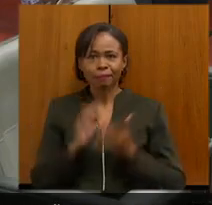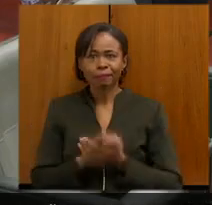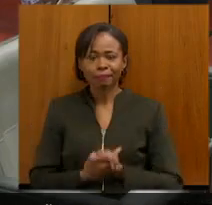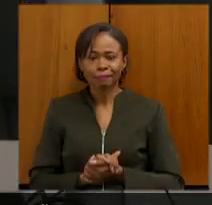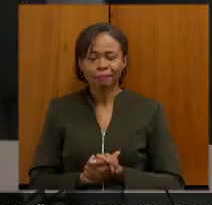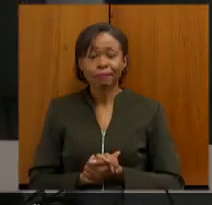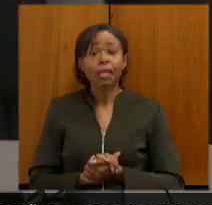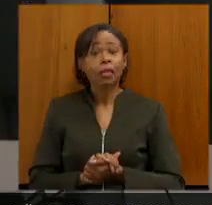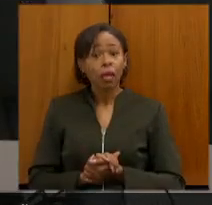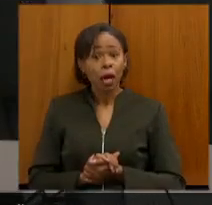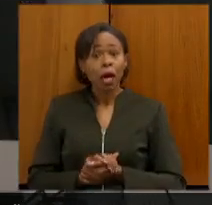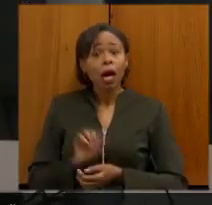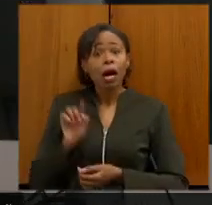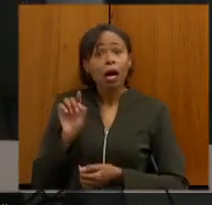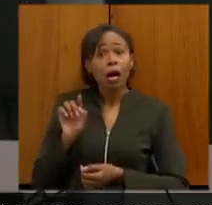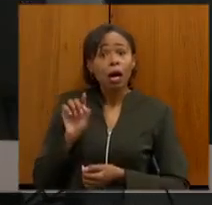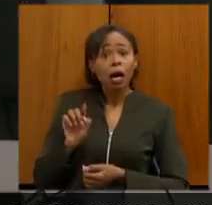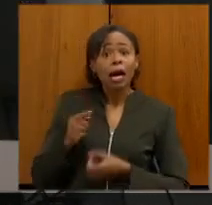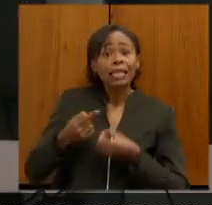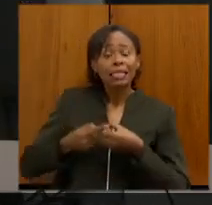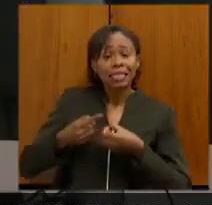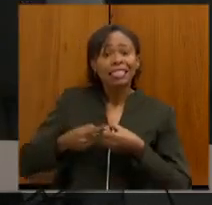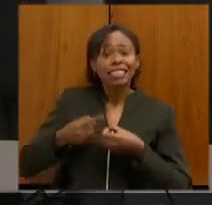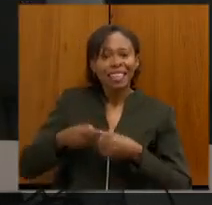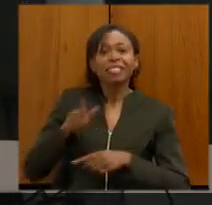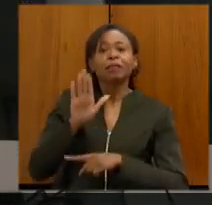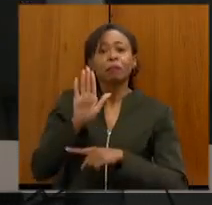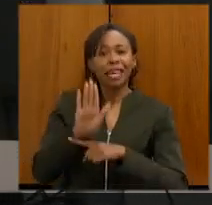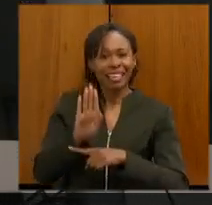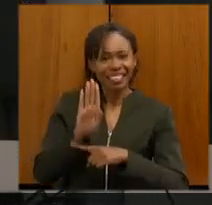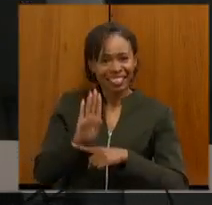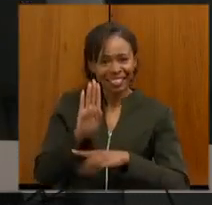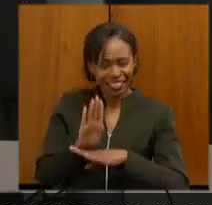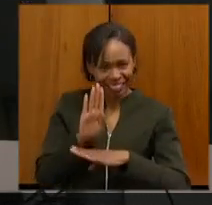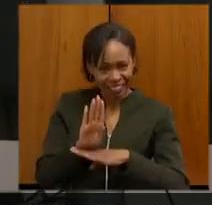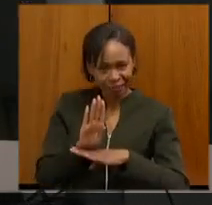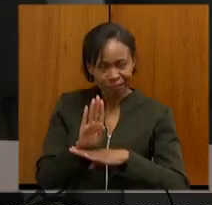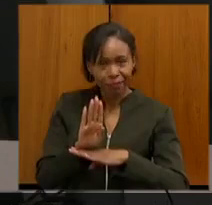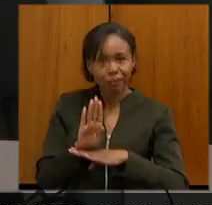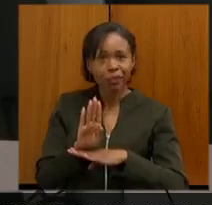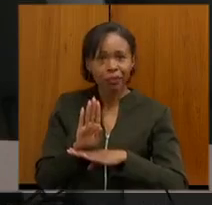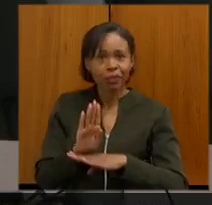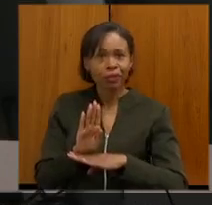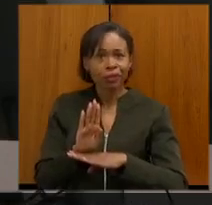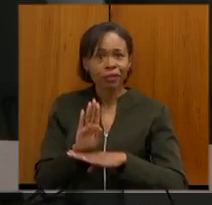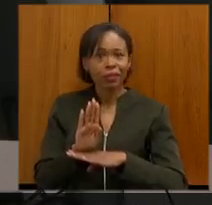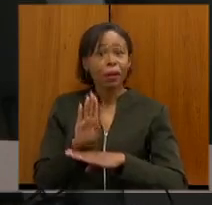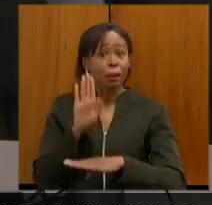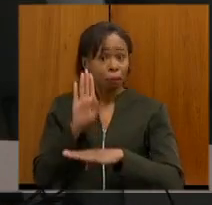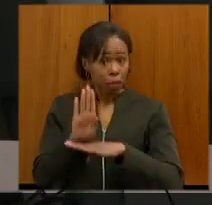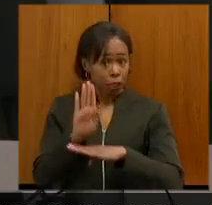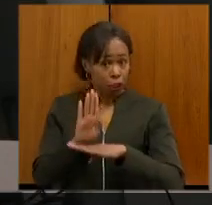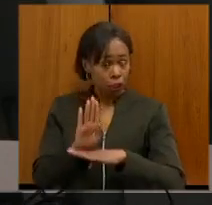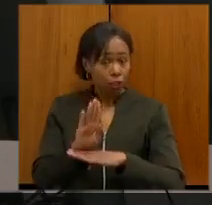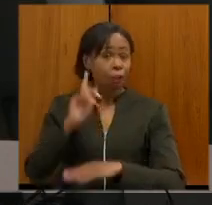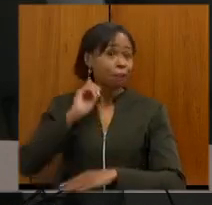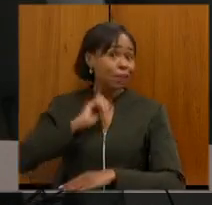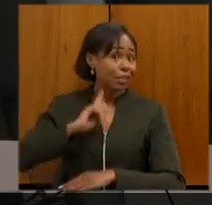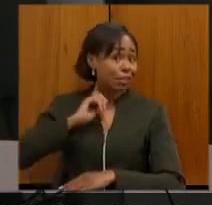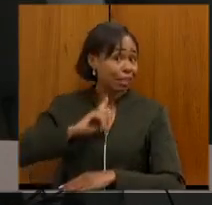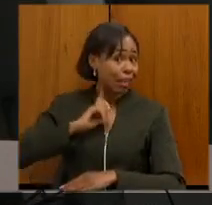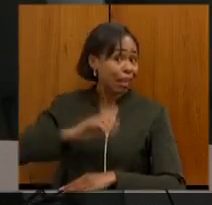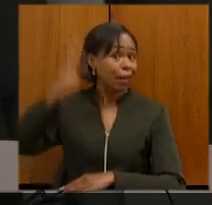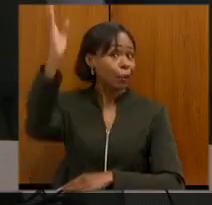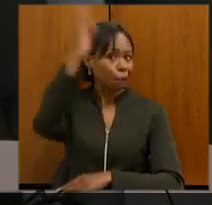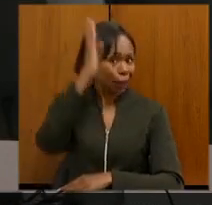é a cidade de Betim Minas Gerais Brasil América Latina tem que falar isso tudo né para eles ouvirem